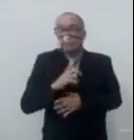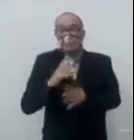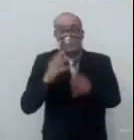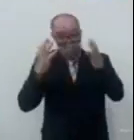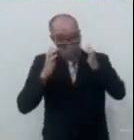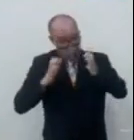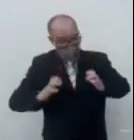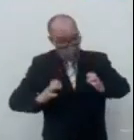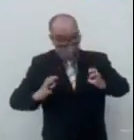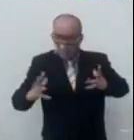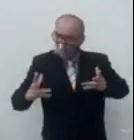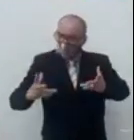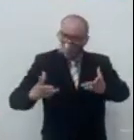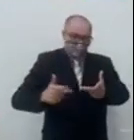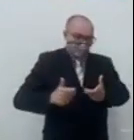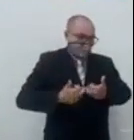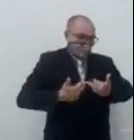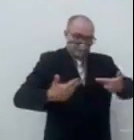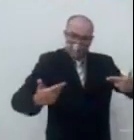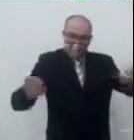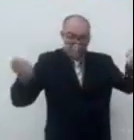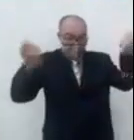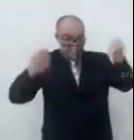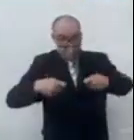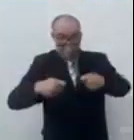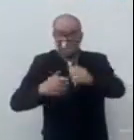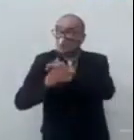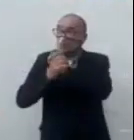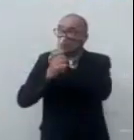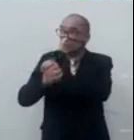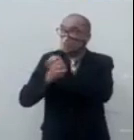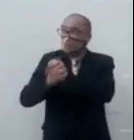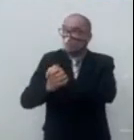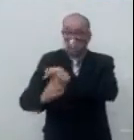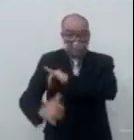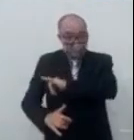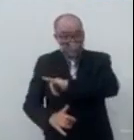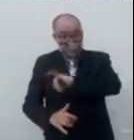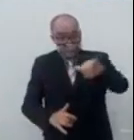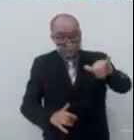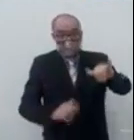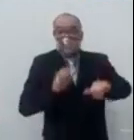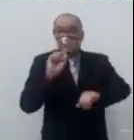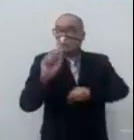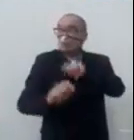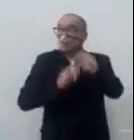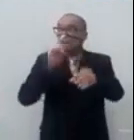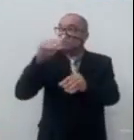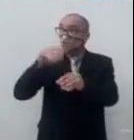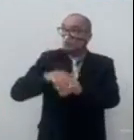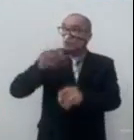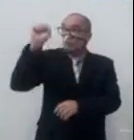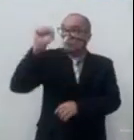coerentes em todas as ações. E aqui eu quero parabenizar o prefeito, e diante disso eu quero deixar o meu voto